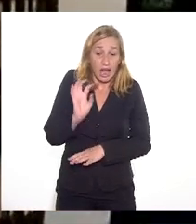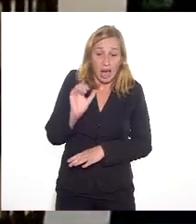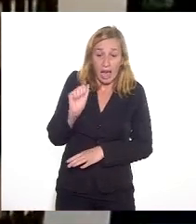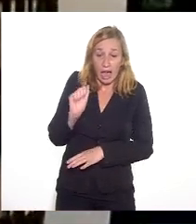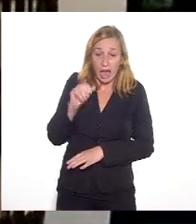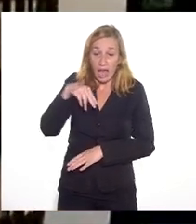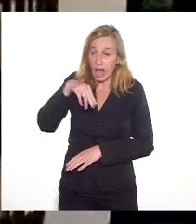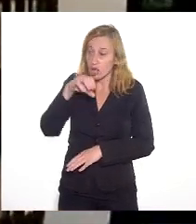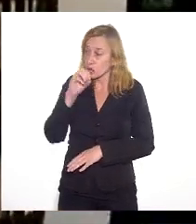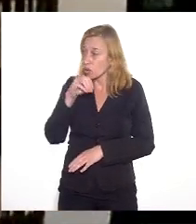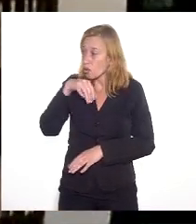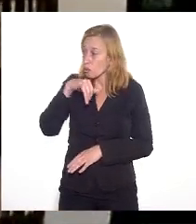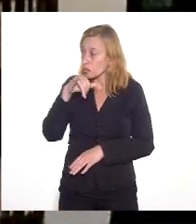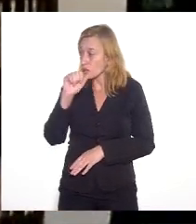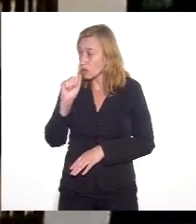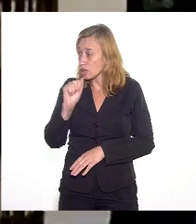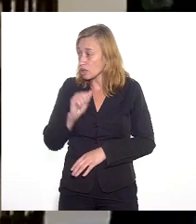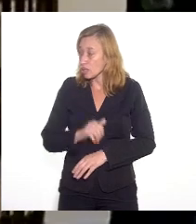total.